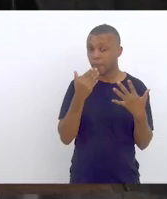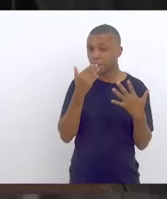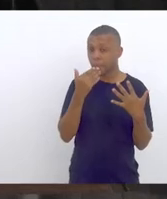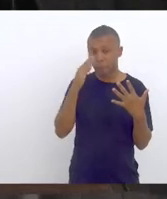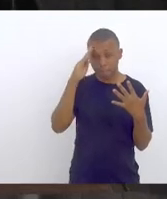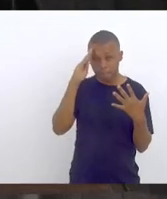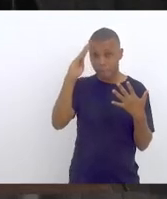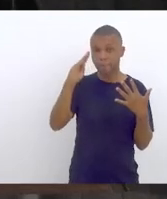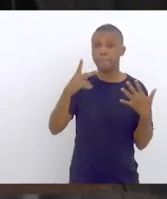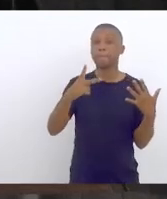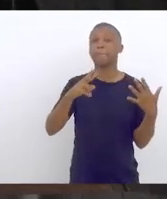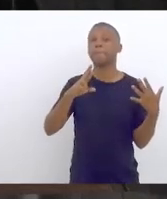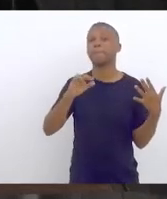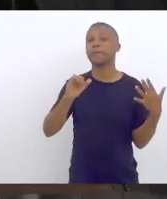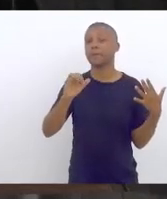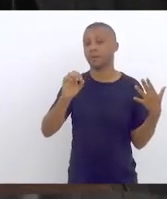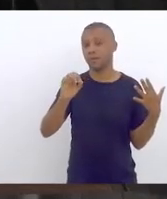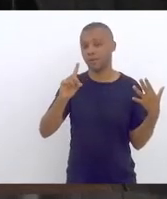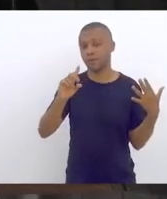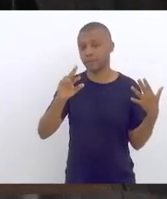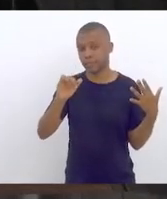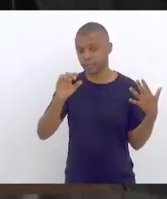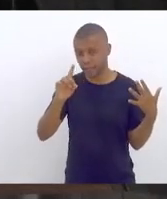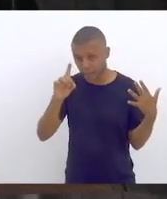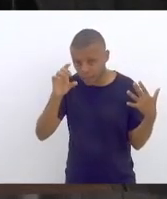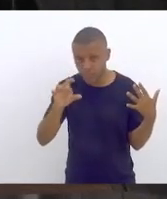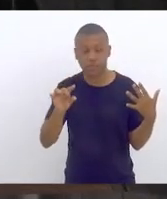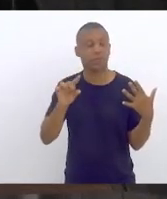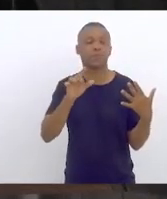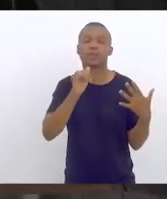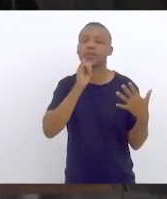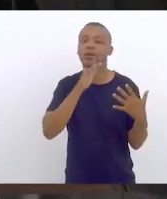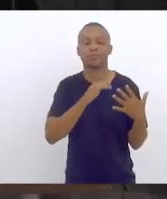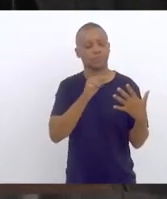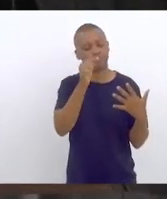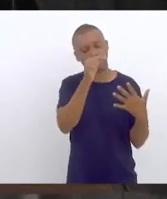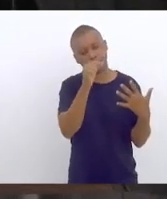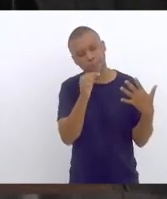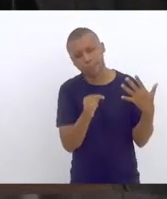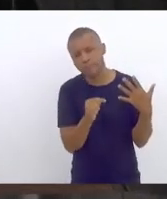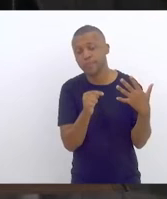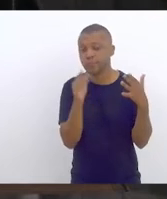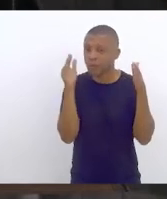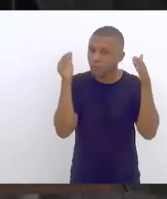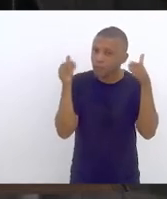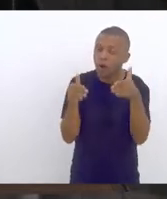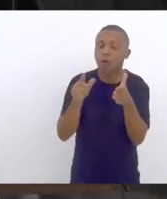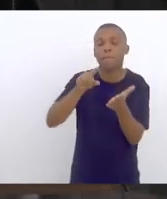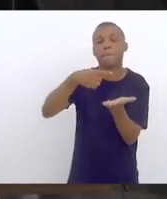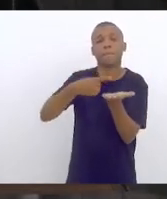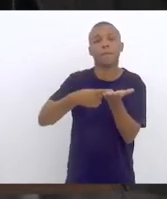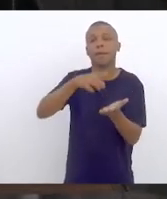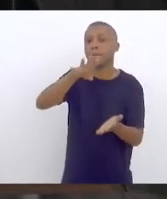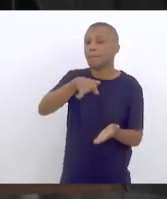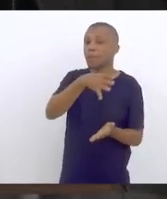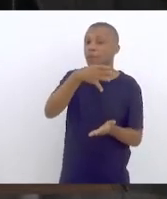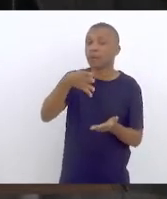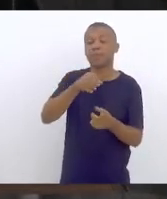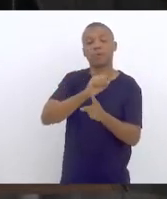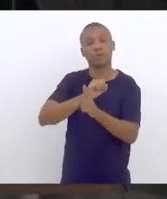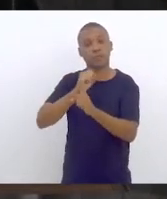tópicos que dizem respeito é por exemplo a programas sociais e assistenciais